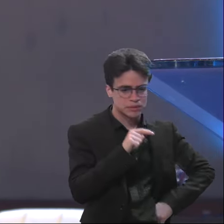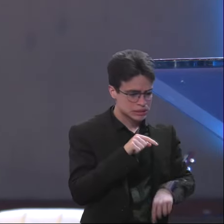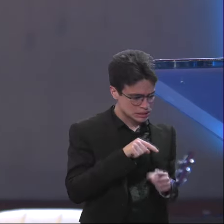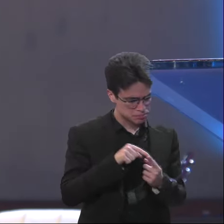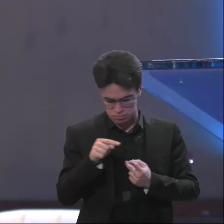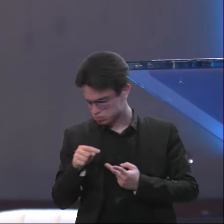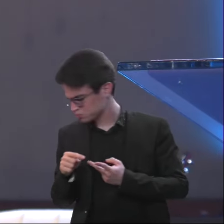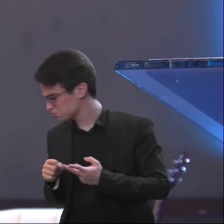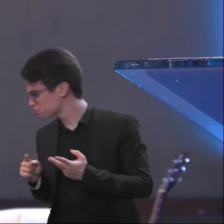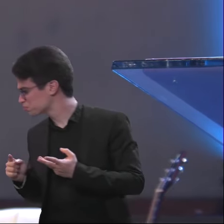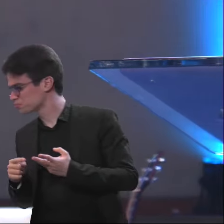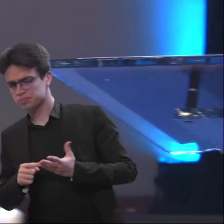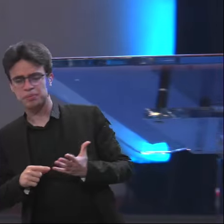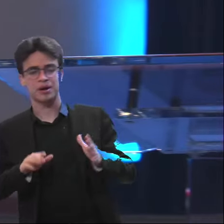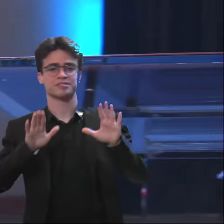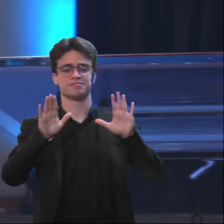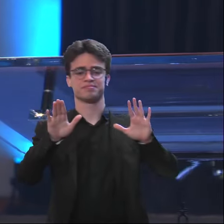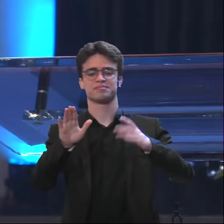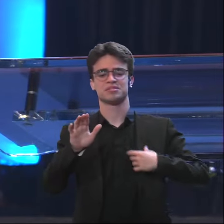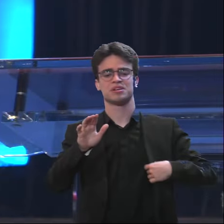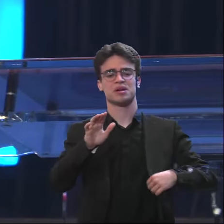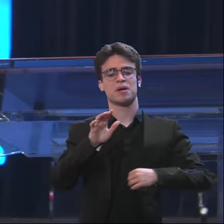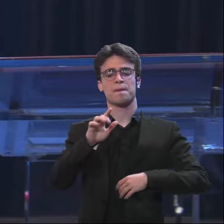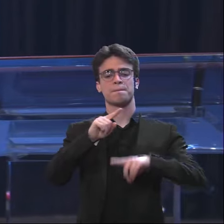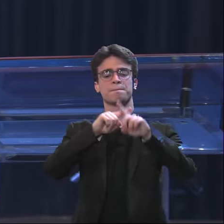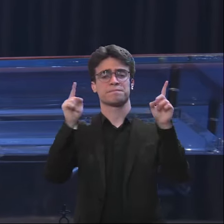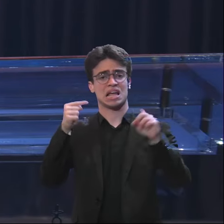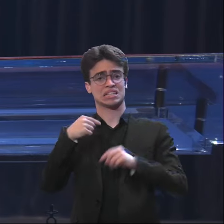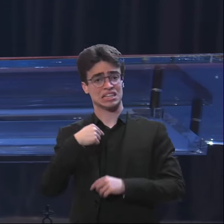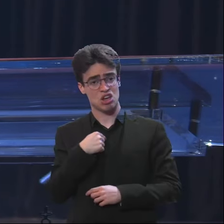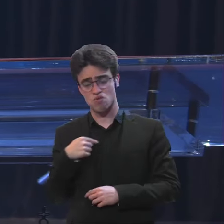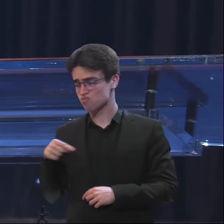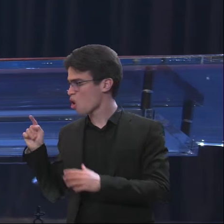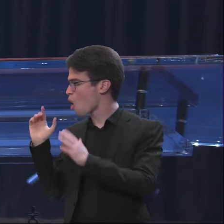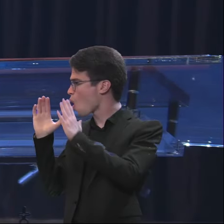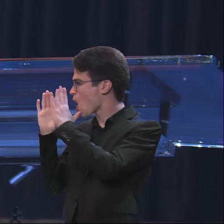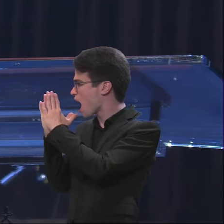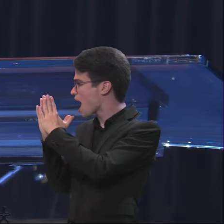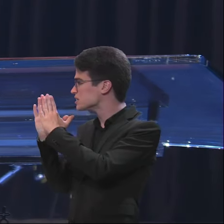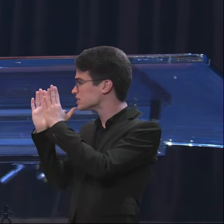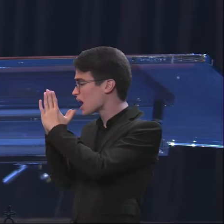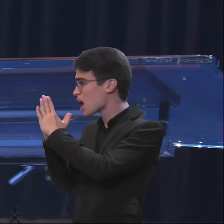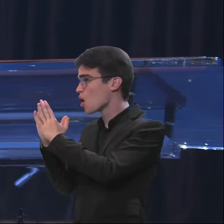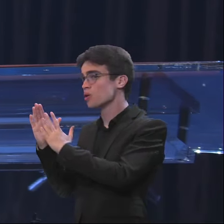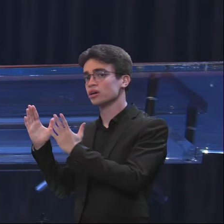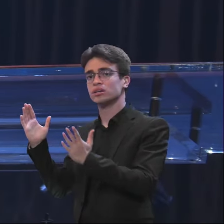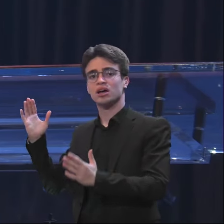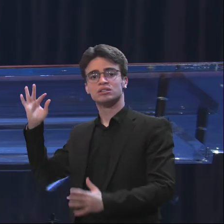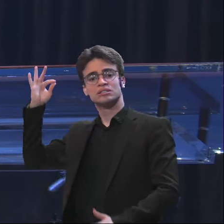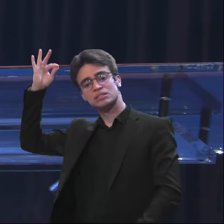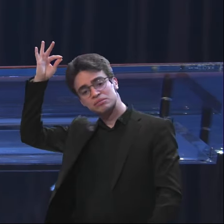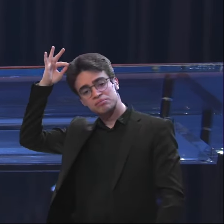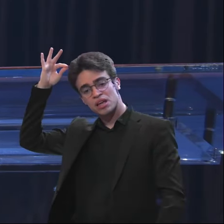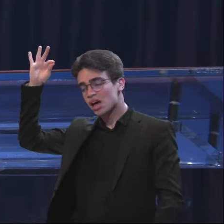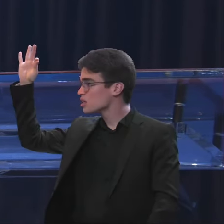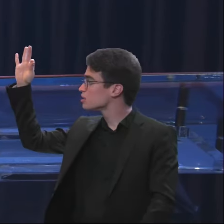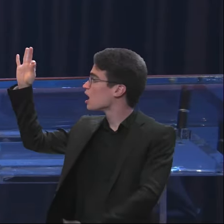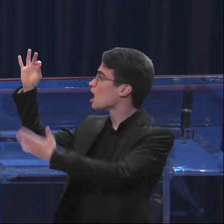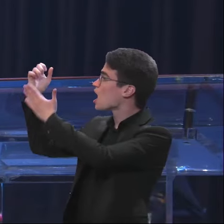natural. Mas quando eu fui orar, o Espírito Santo abriu o